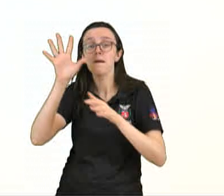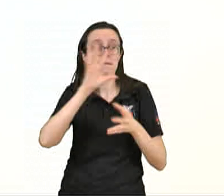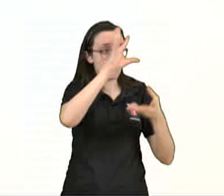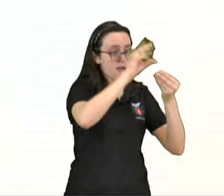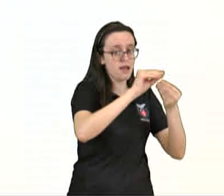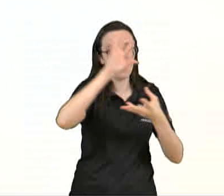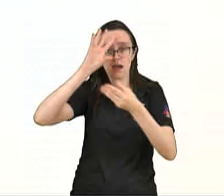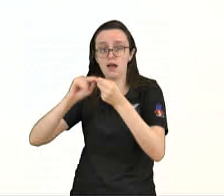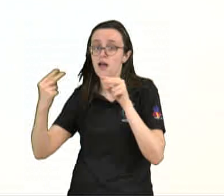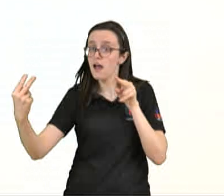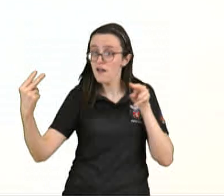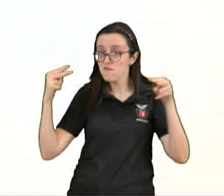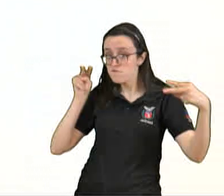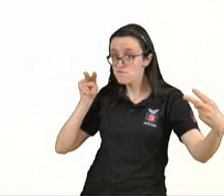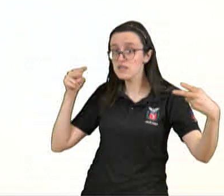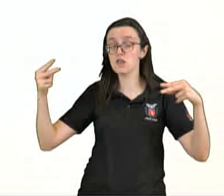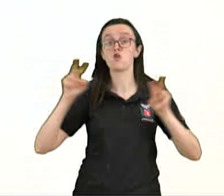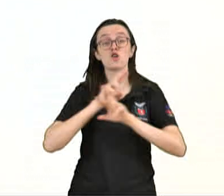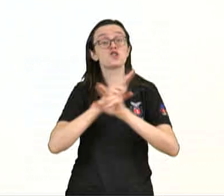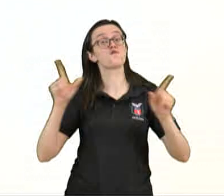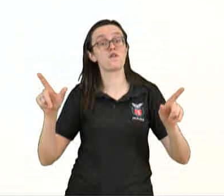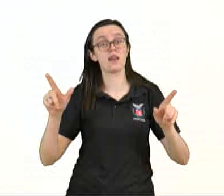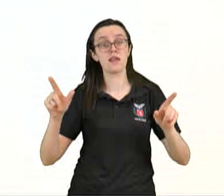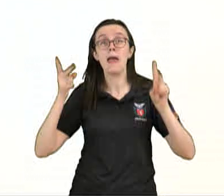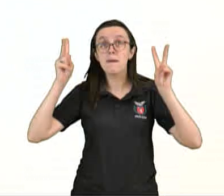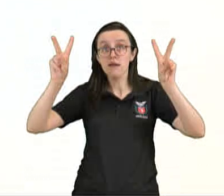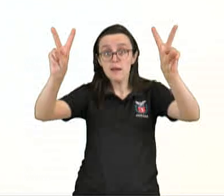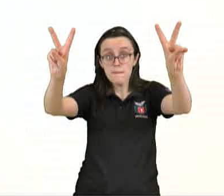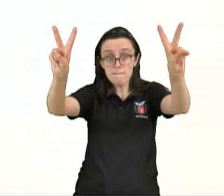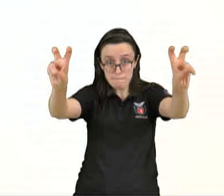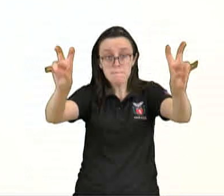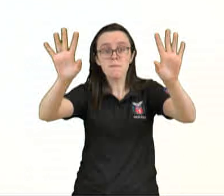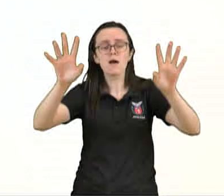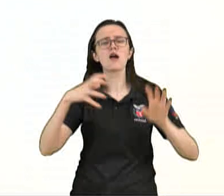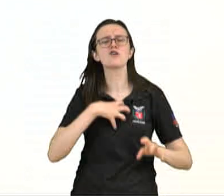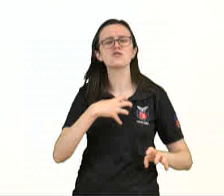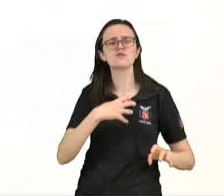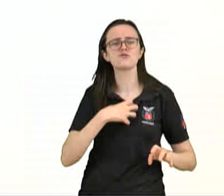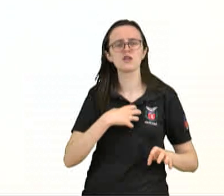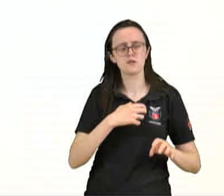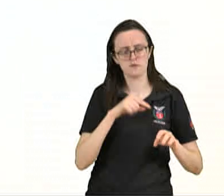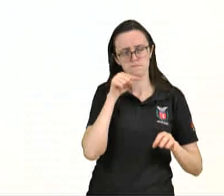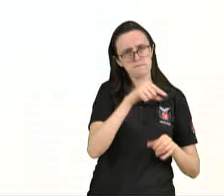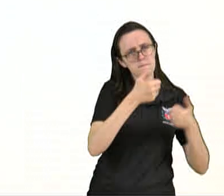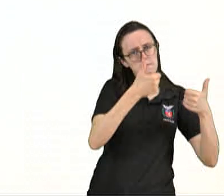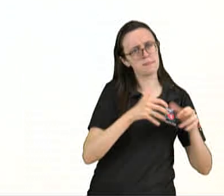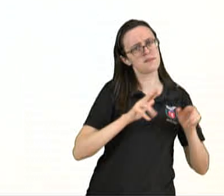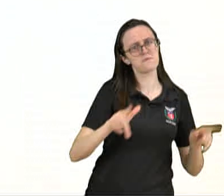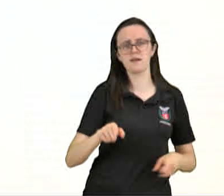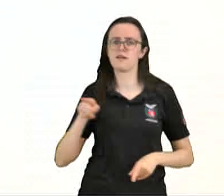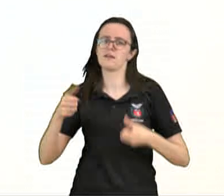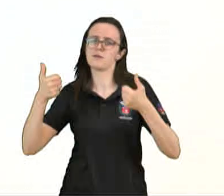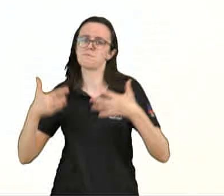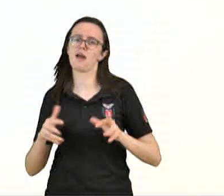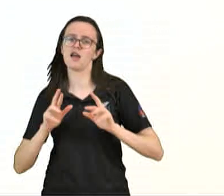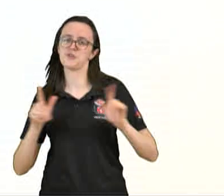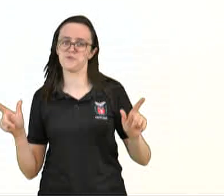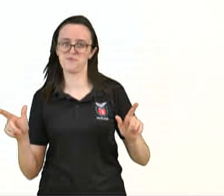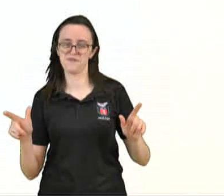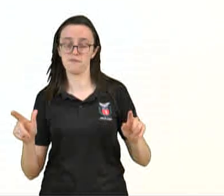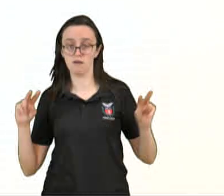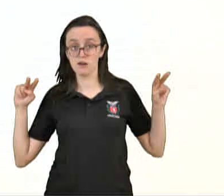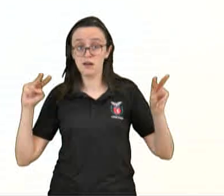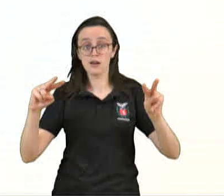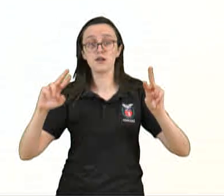perspectivas diferentes do mesmo tema. Então, as duas manchetes, mas que elas tenham perspectivas diferentes referente ao